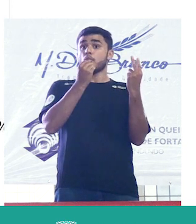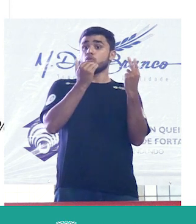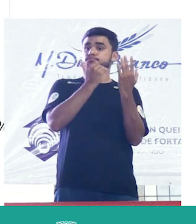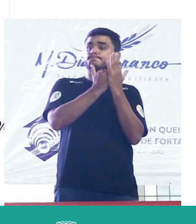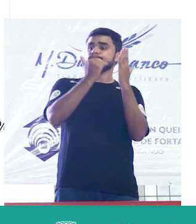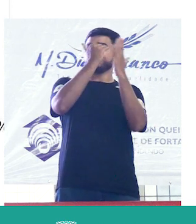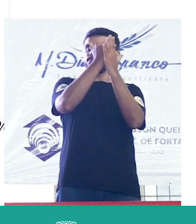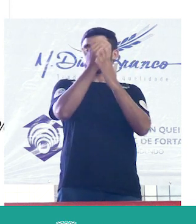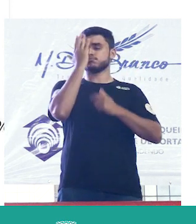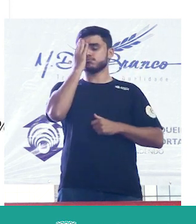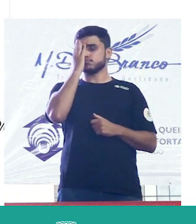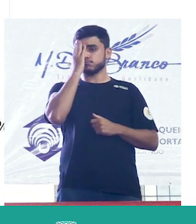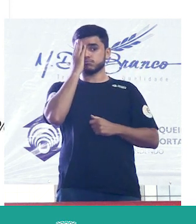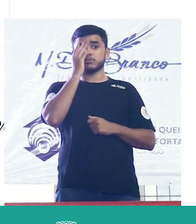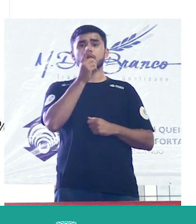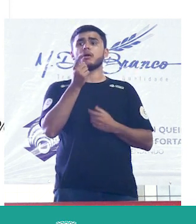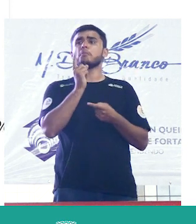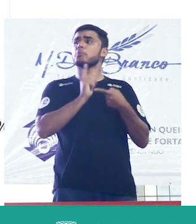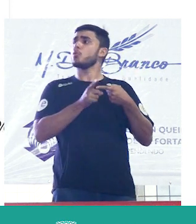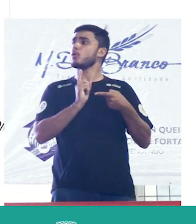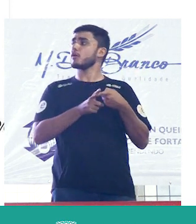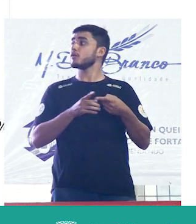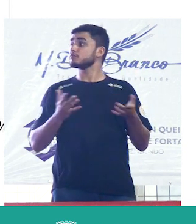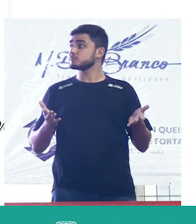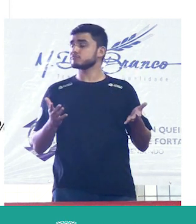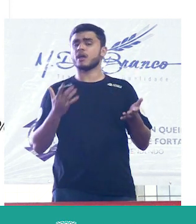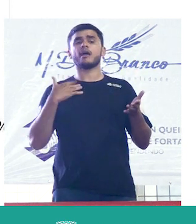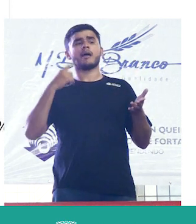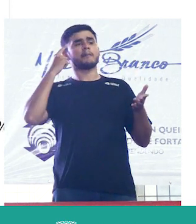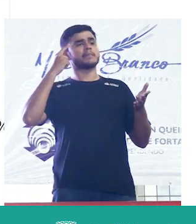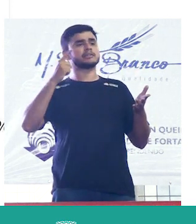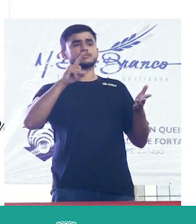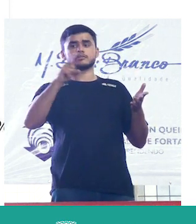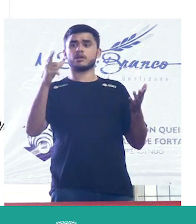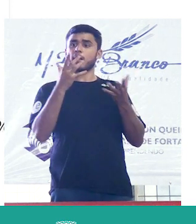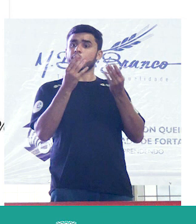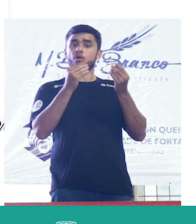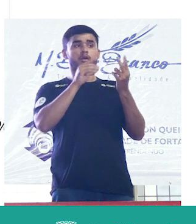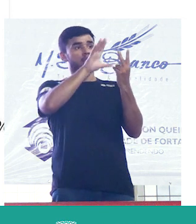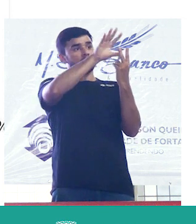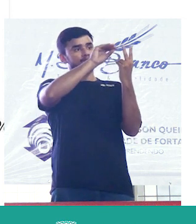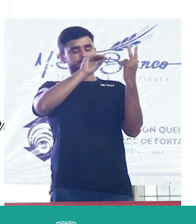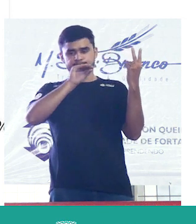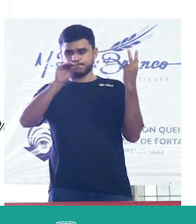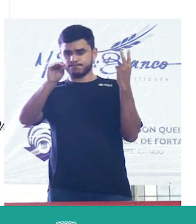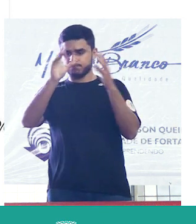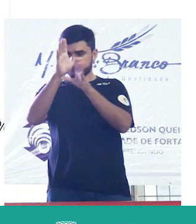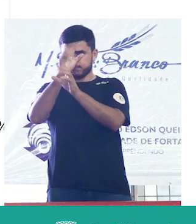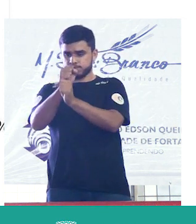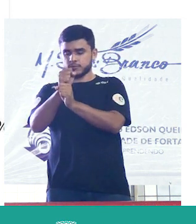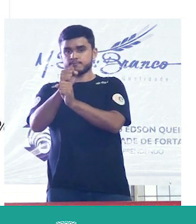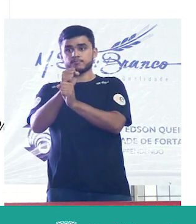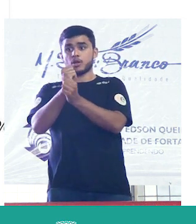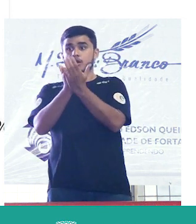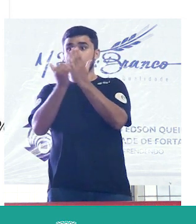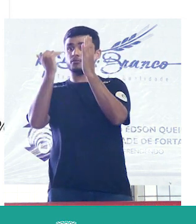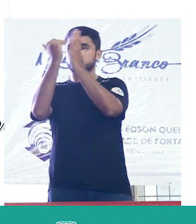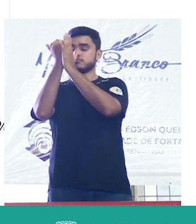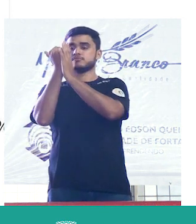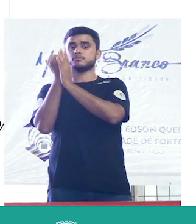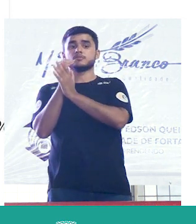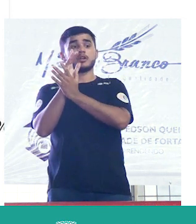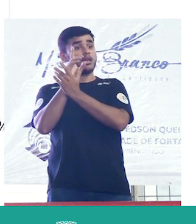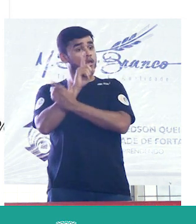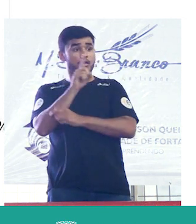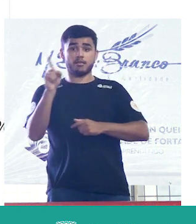qual. Para que você vai ter que descobrir? Para não usar o excesso no cálculo. Excesso, assim